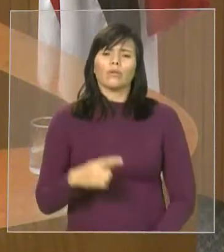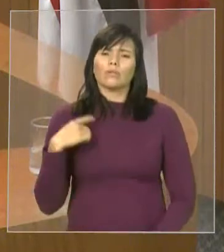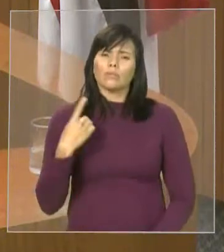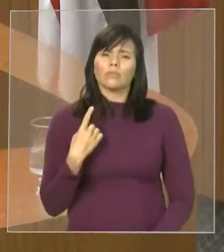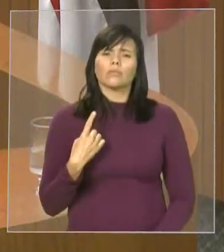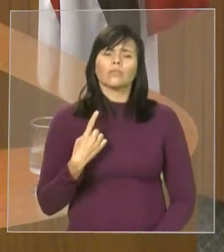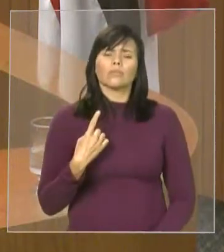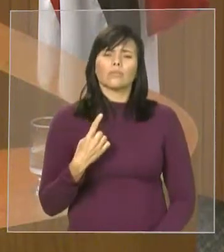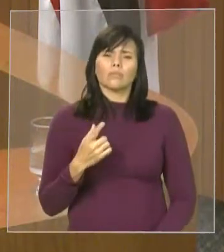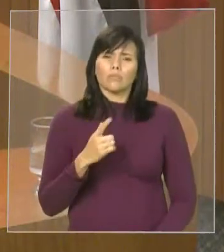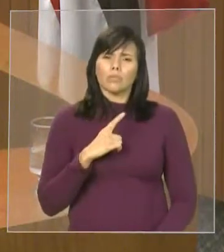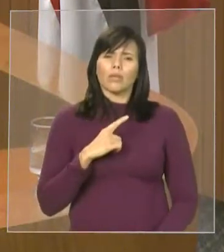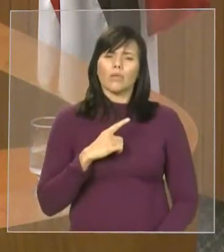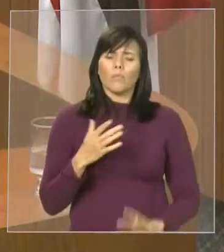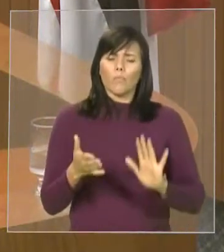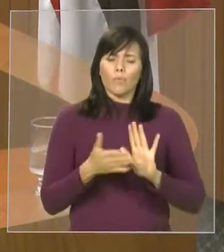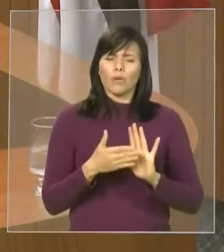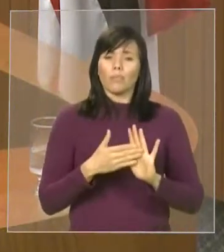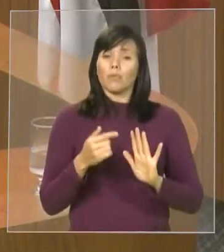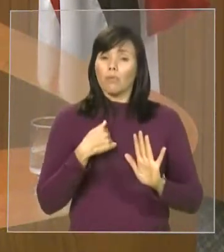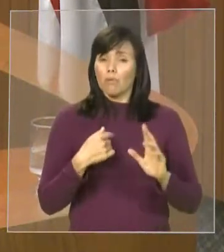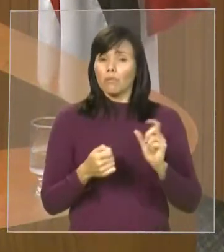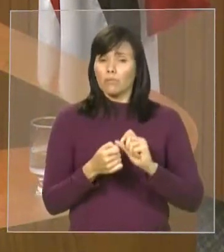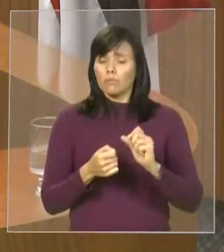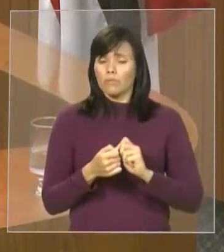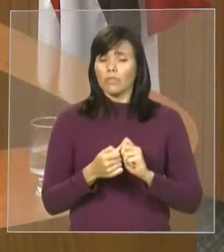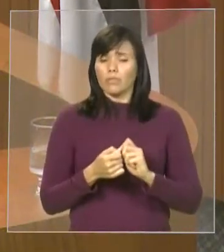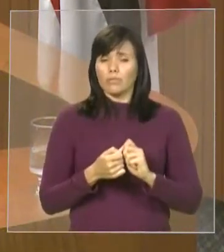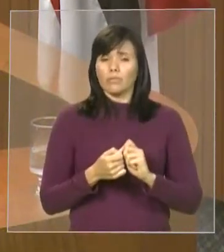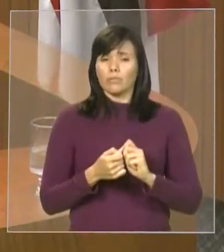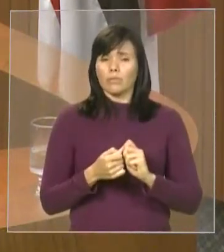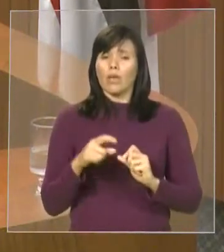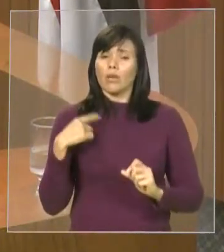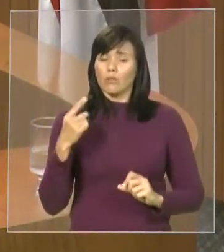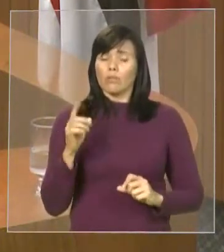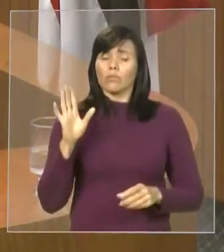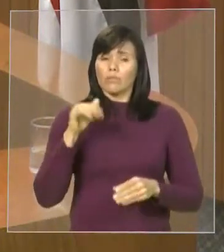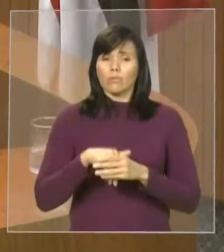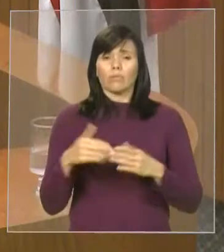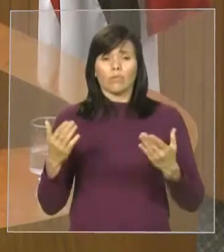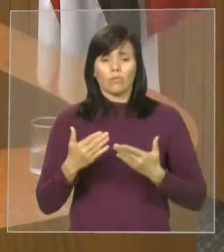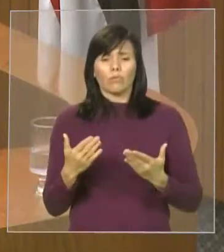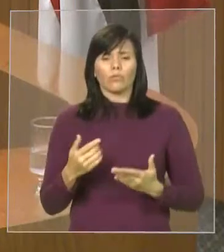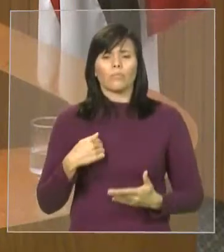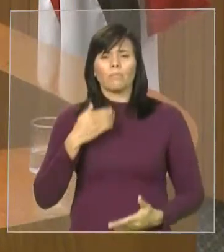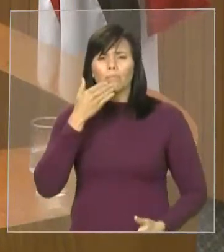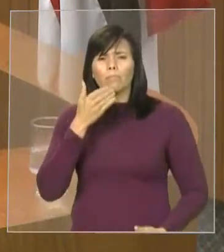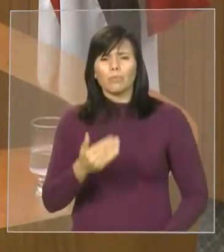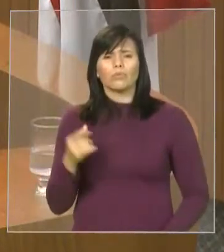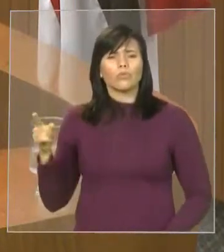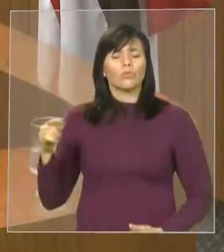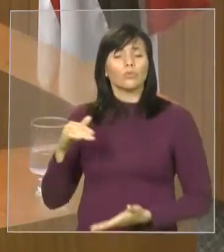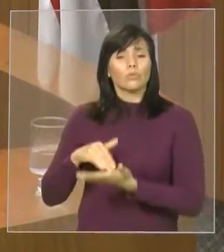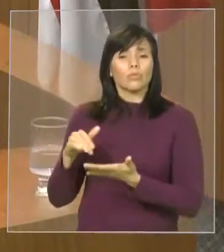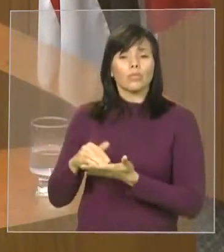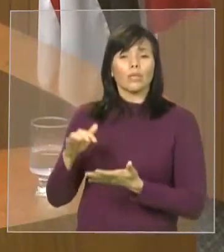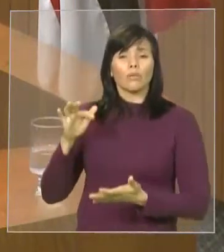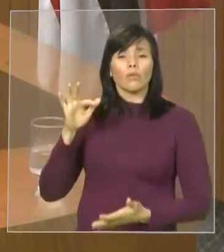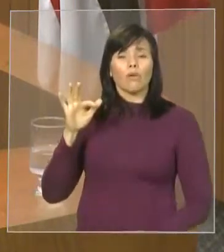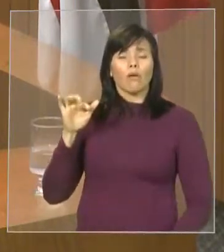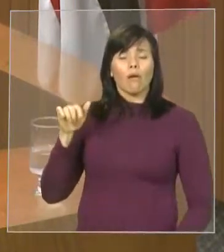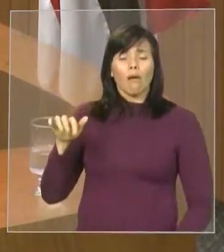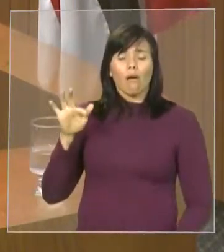esta casa, por meio de um convite, para que ele explique a essa casa o que é o Profisco 2, para que vai servir, para que ele dê